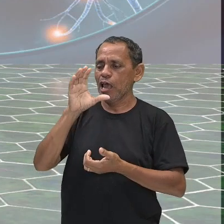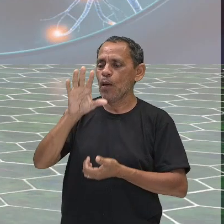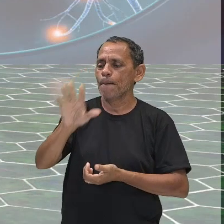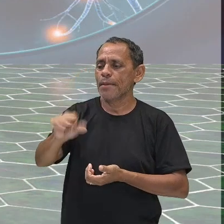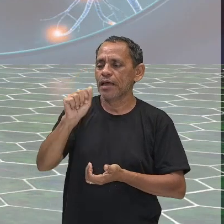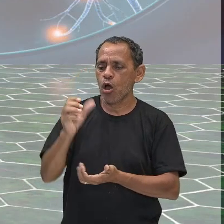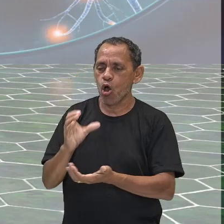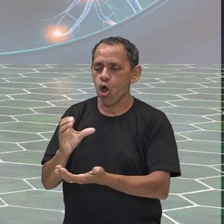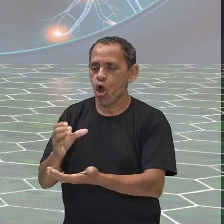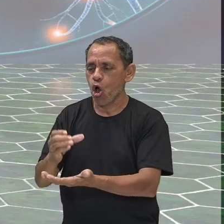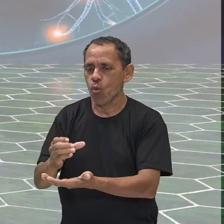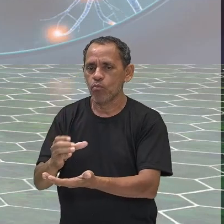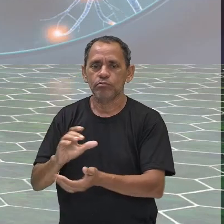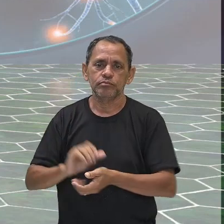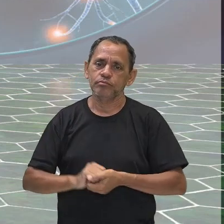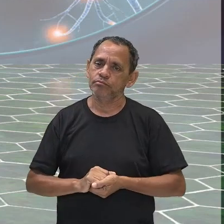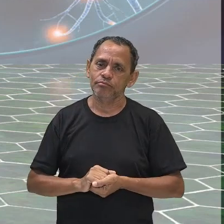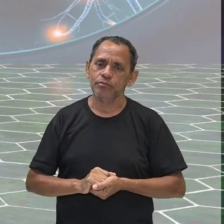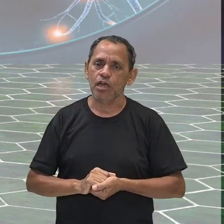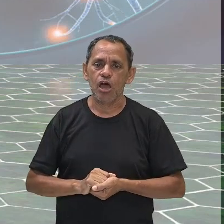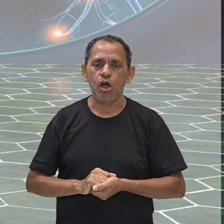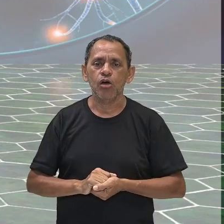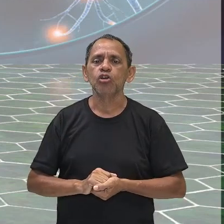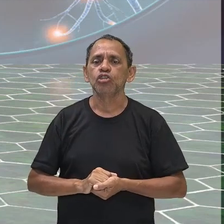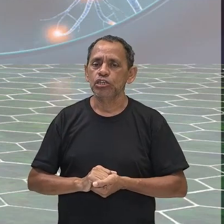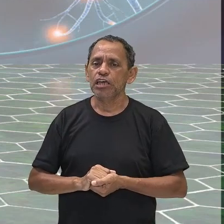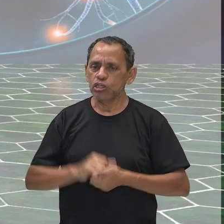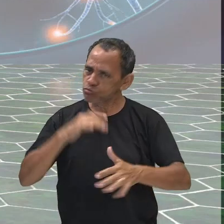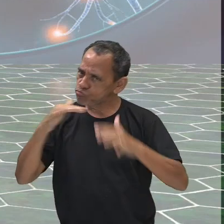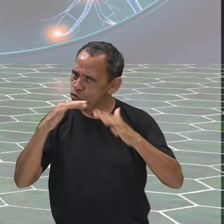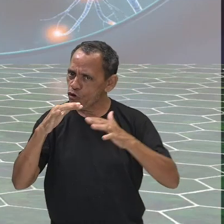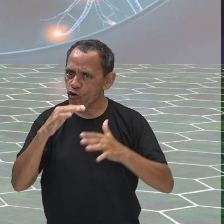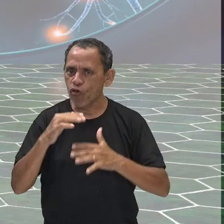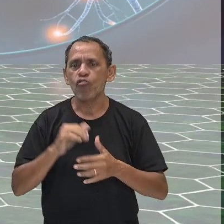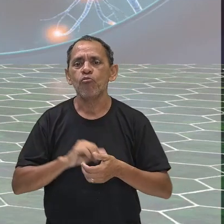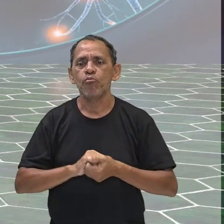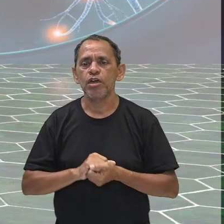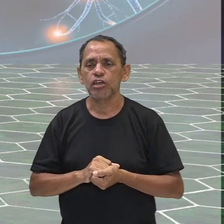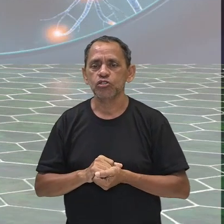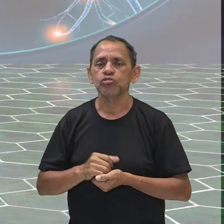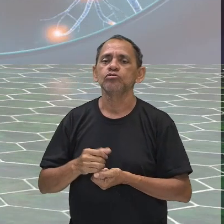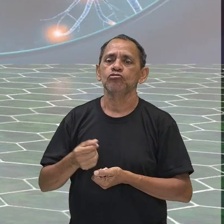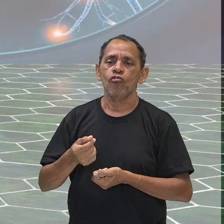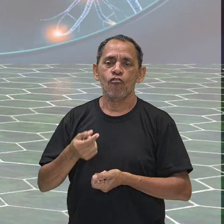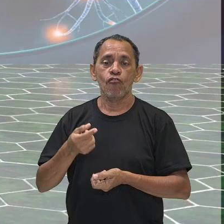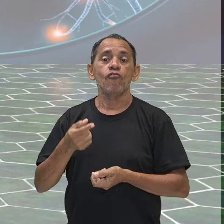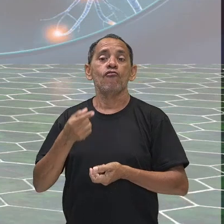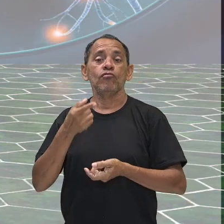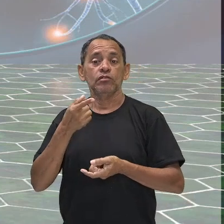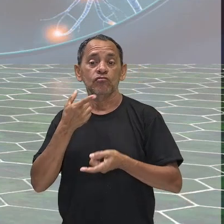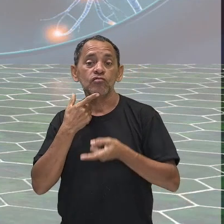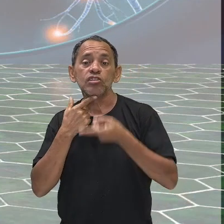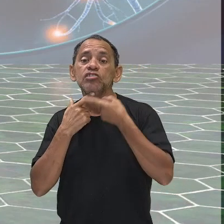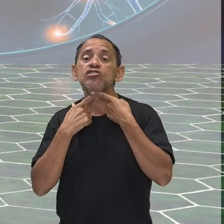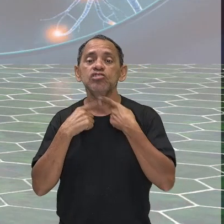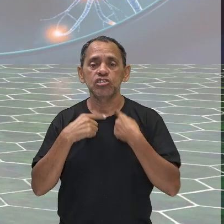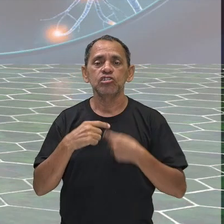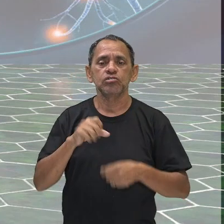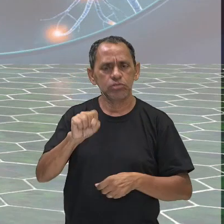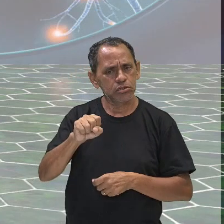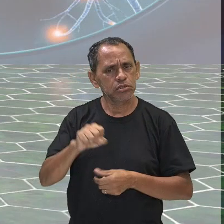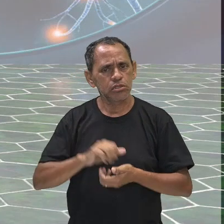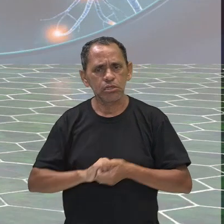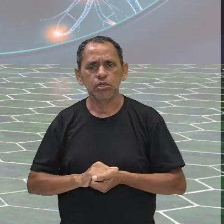para pegar um copo. Isso é um movimento voluntário, você está querendo fechar seus dedos, seus músculos vão